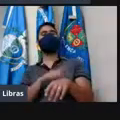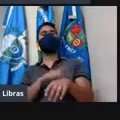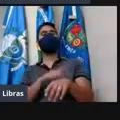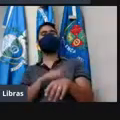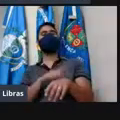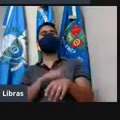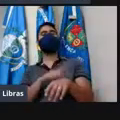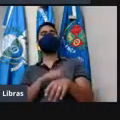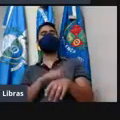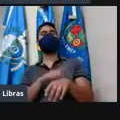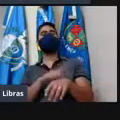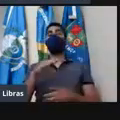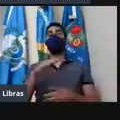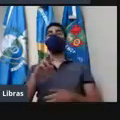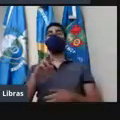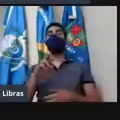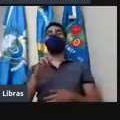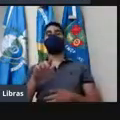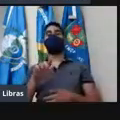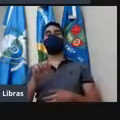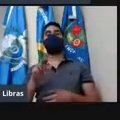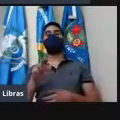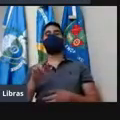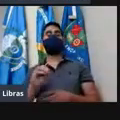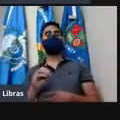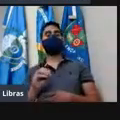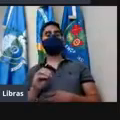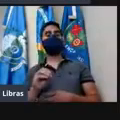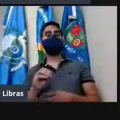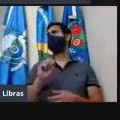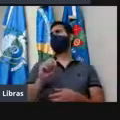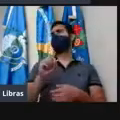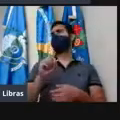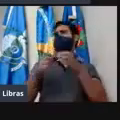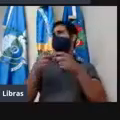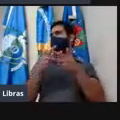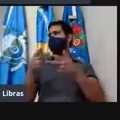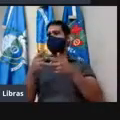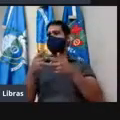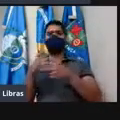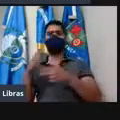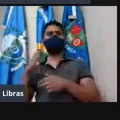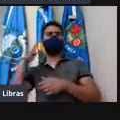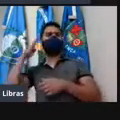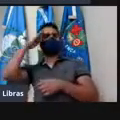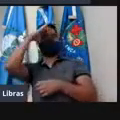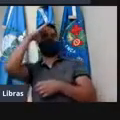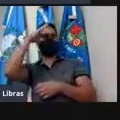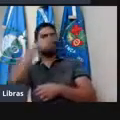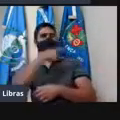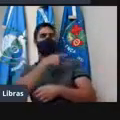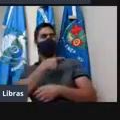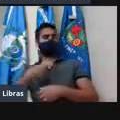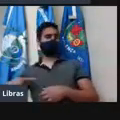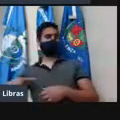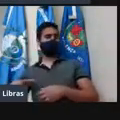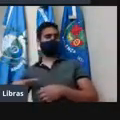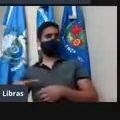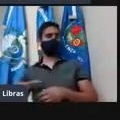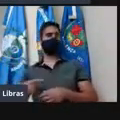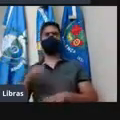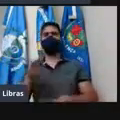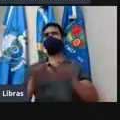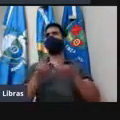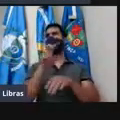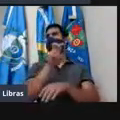saneamento básico, que é uma proposta aí do presidente Jair Bolsonaro, na ordem de